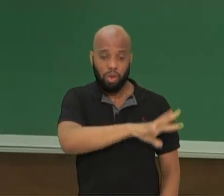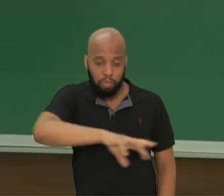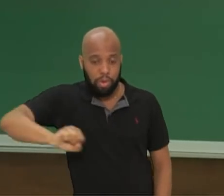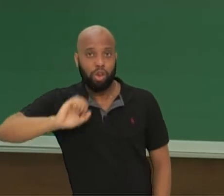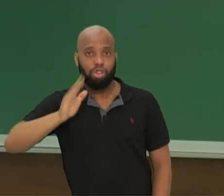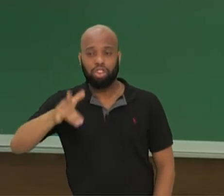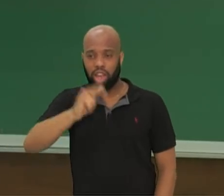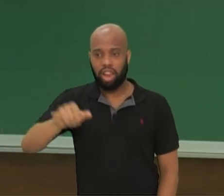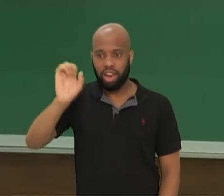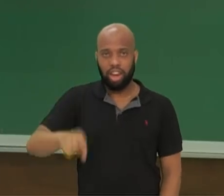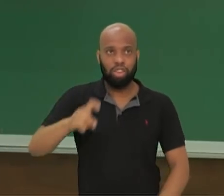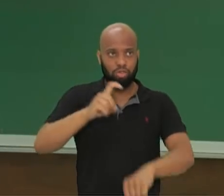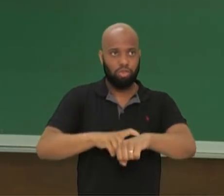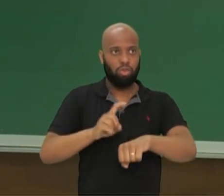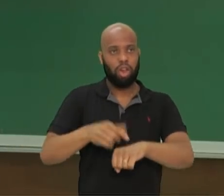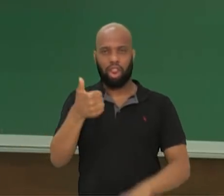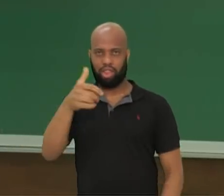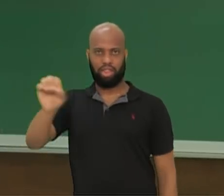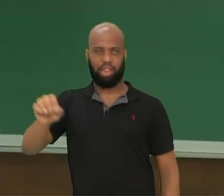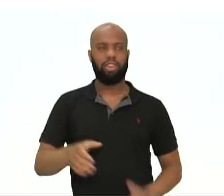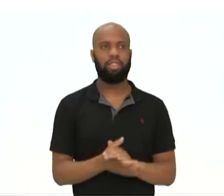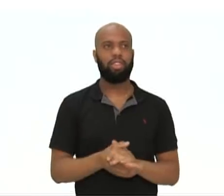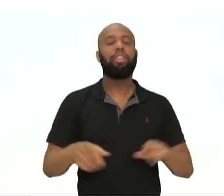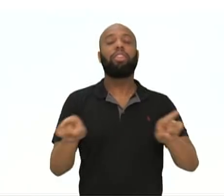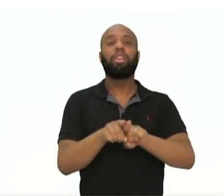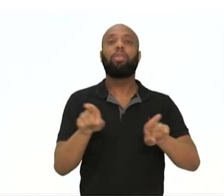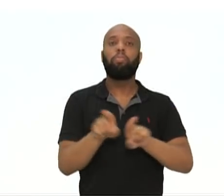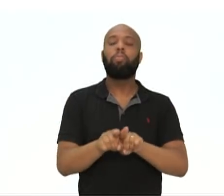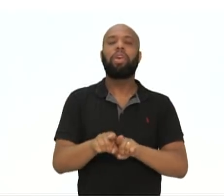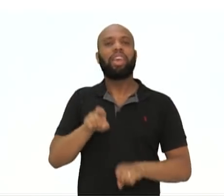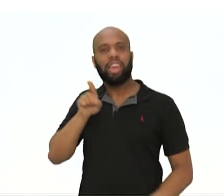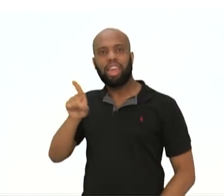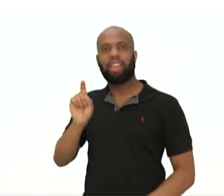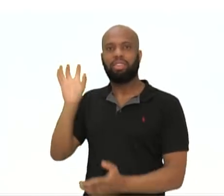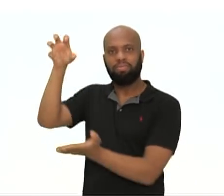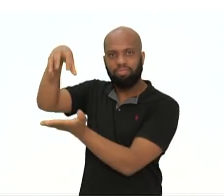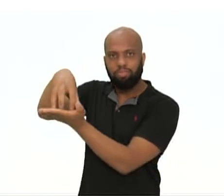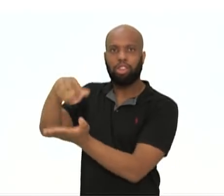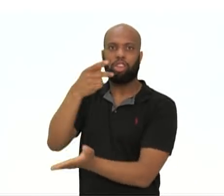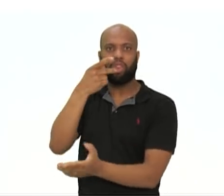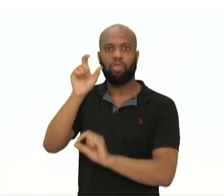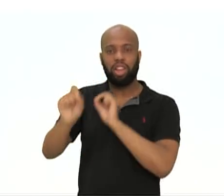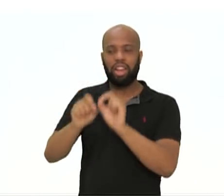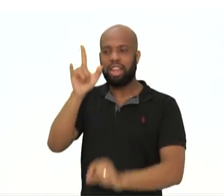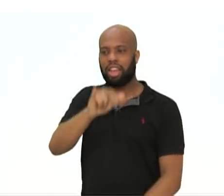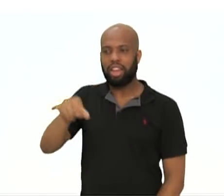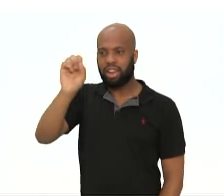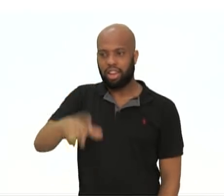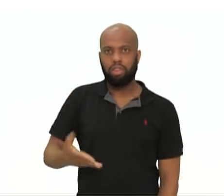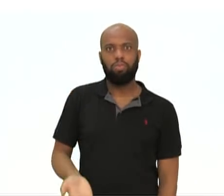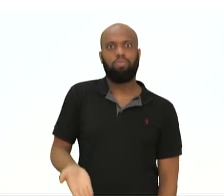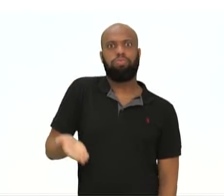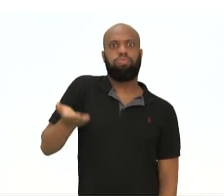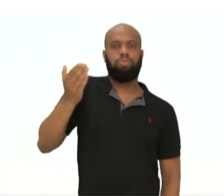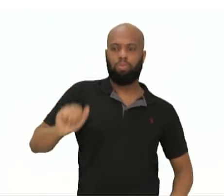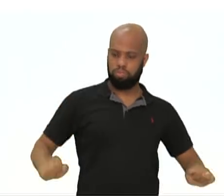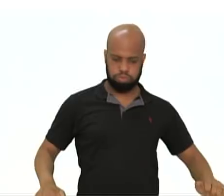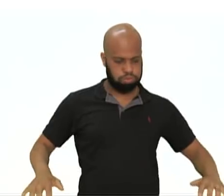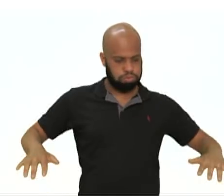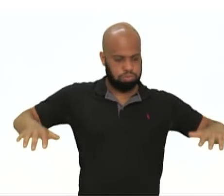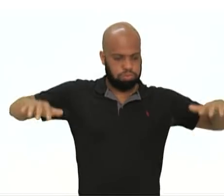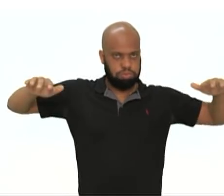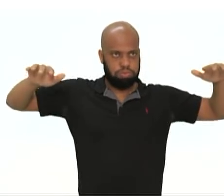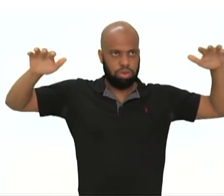horas. Ainda de acordo com a Colurbe, a quantidade total de lixo aumentou na cidade, fora